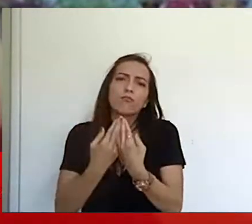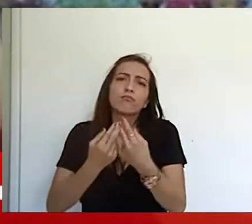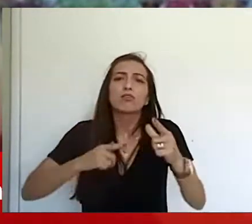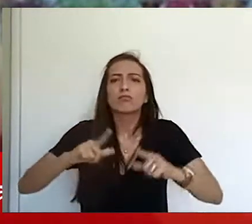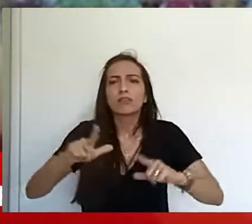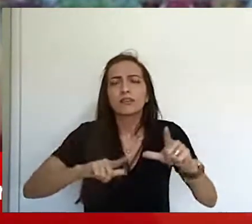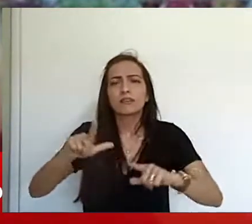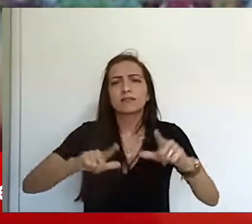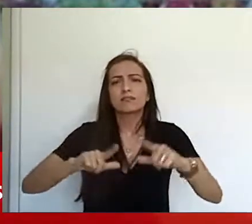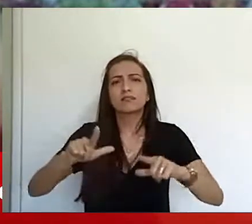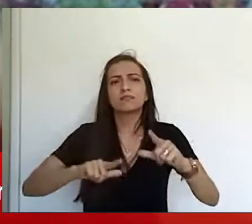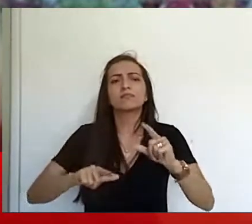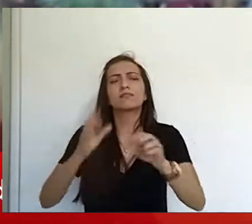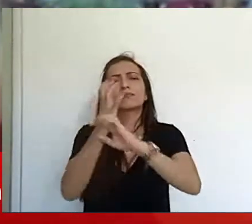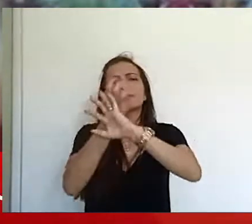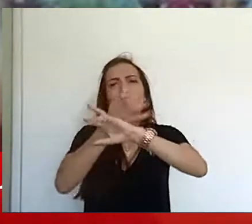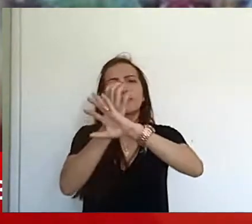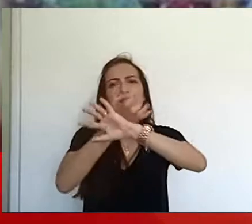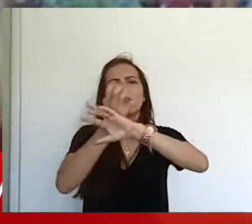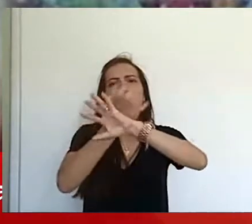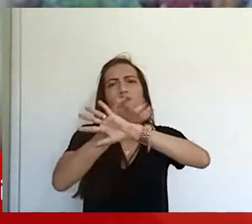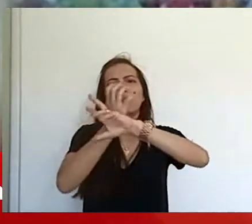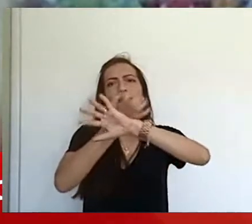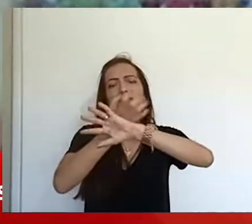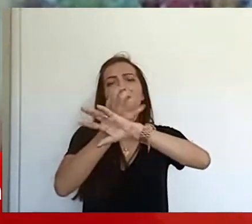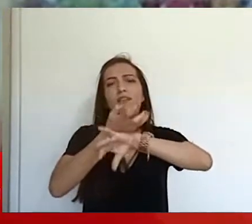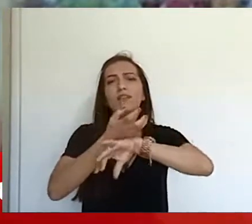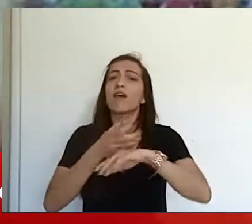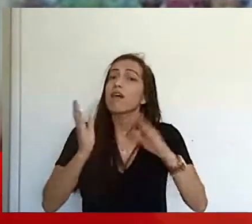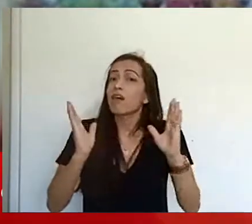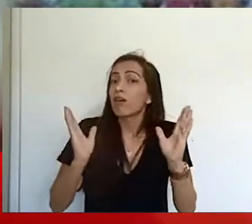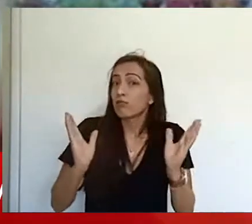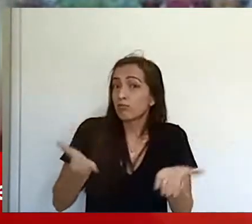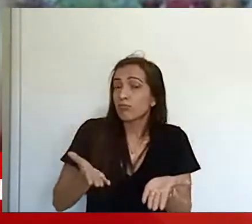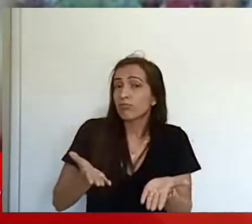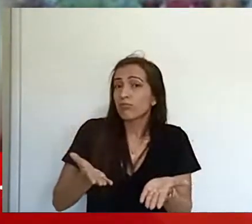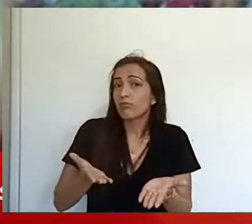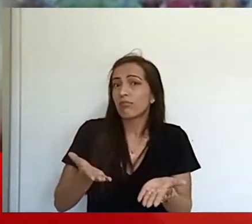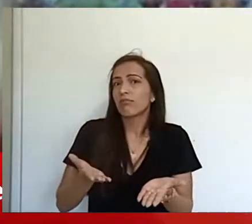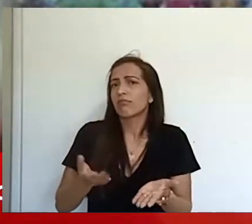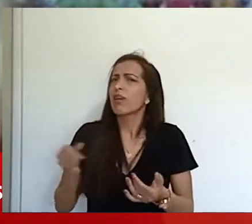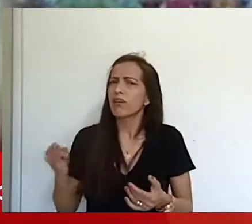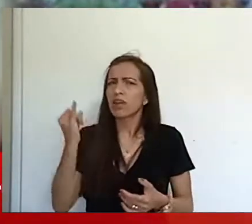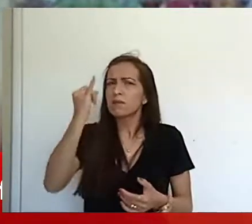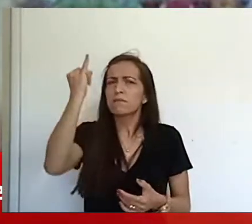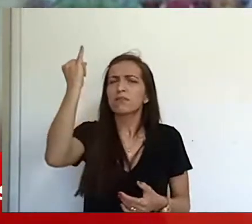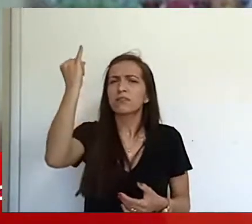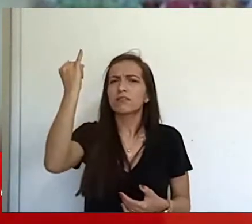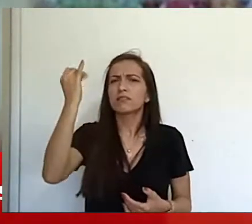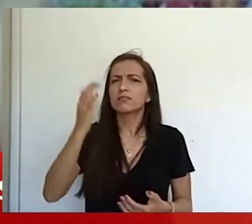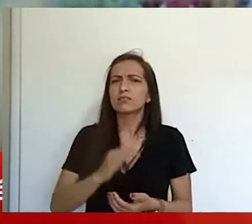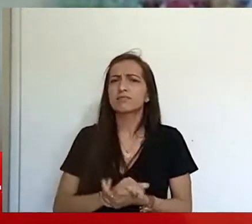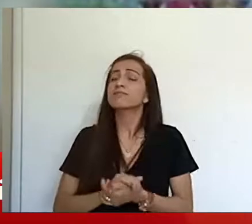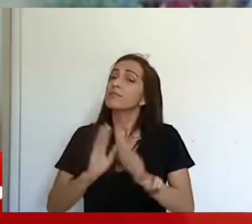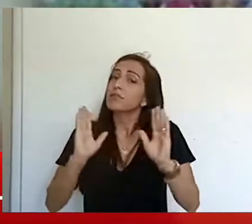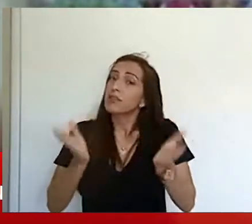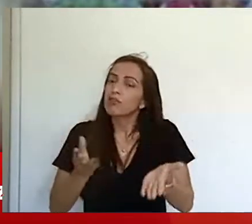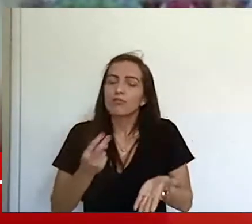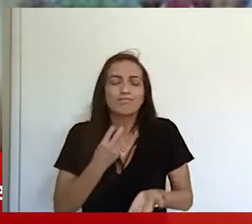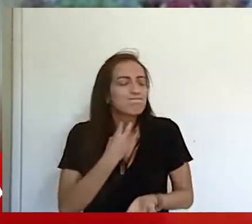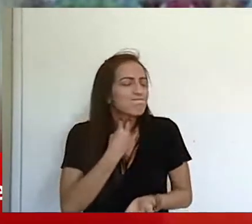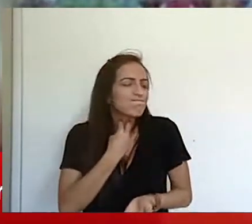professores, nesse momento, ele é viável, ele é importante. Agora, ele não pode ser uma ferramenta